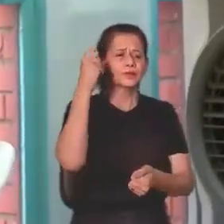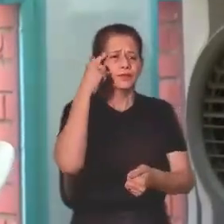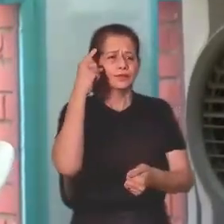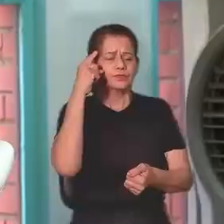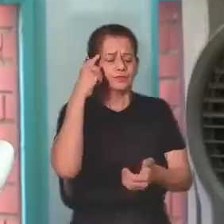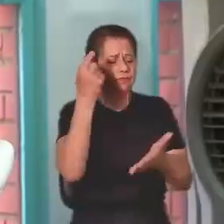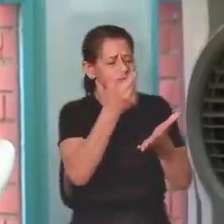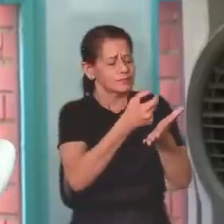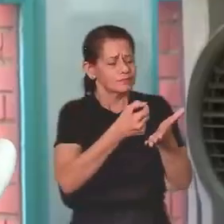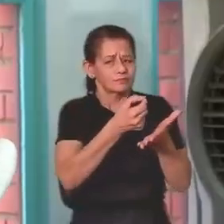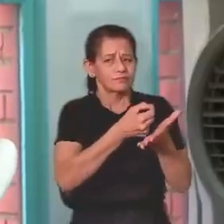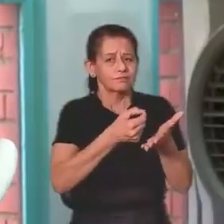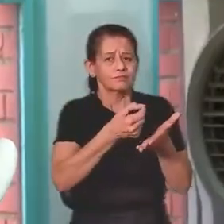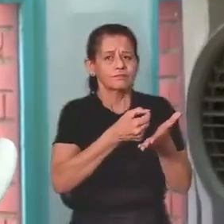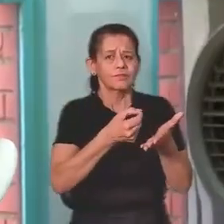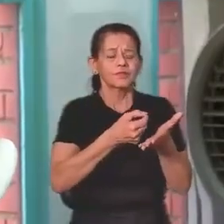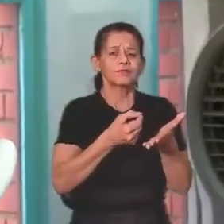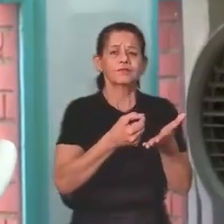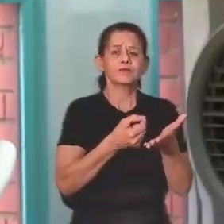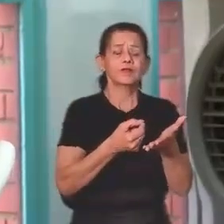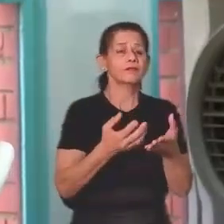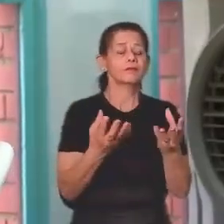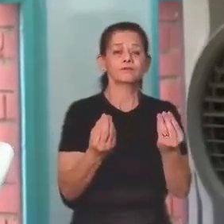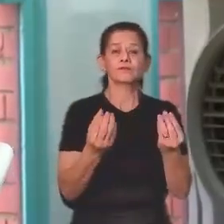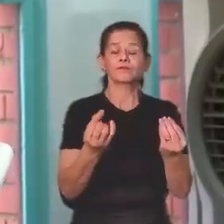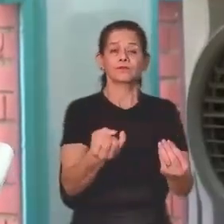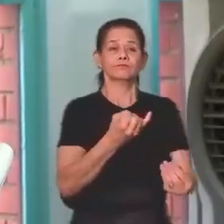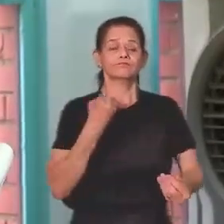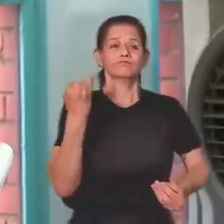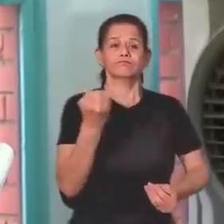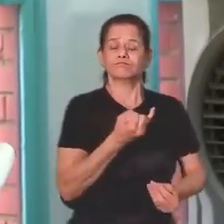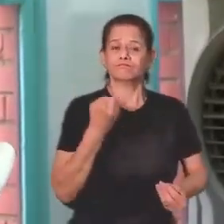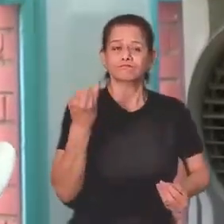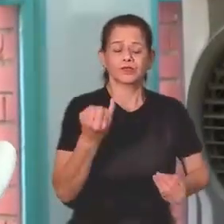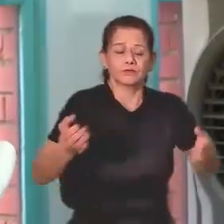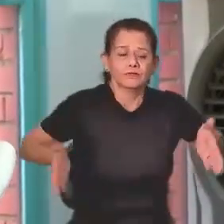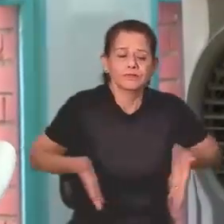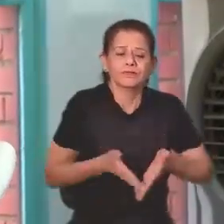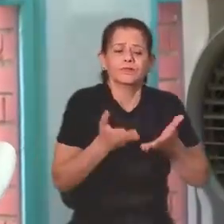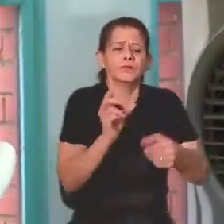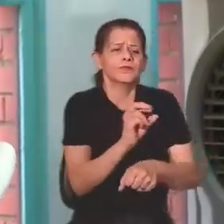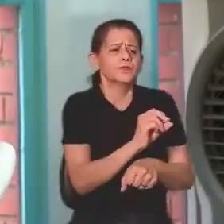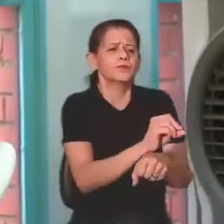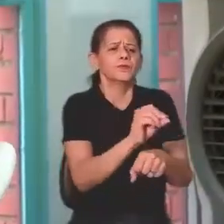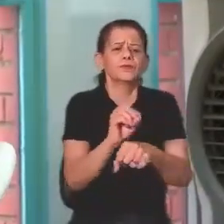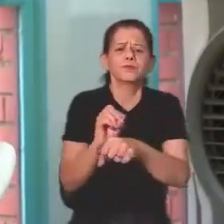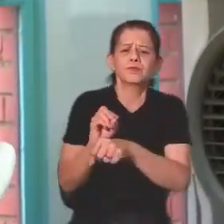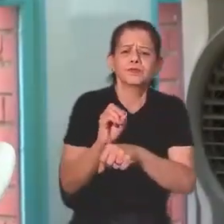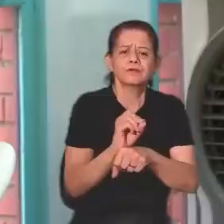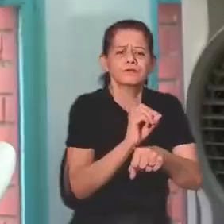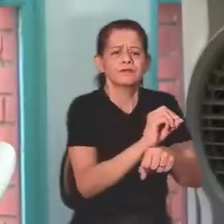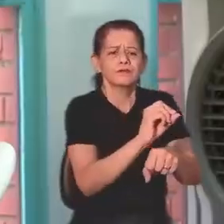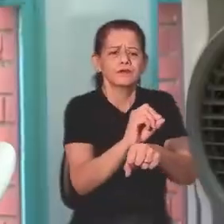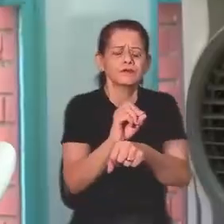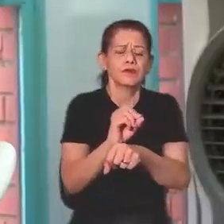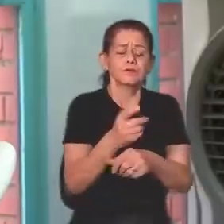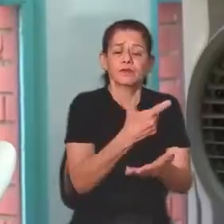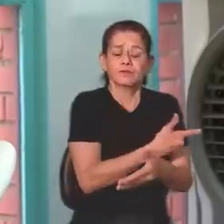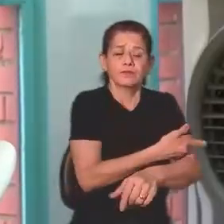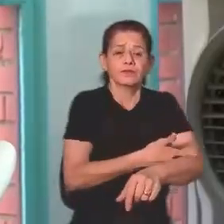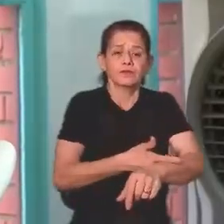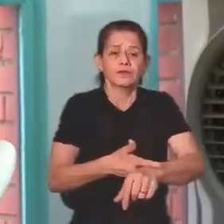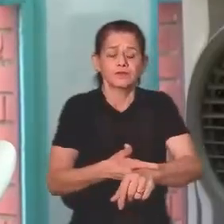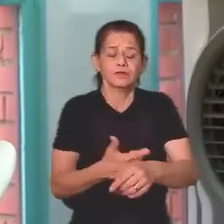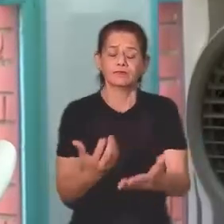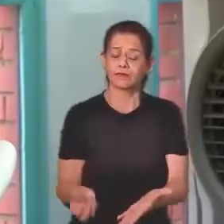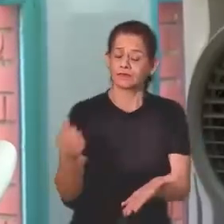coisas. Então, assim, é muito importante esse cuidado, né, da educação em